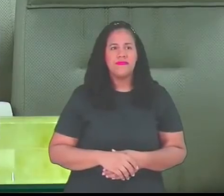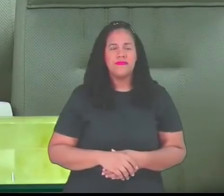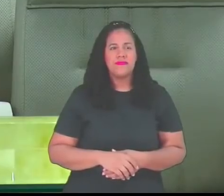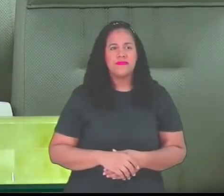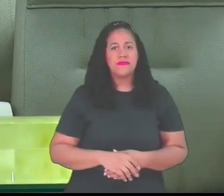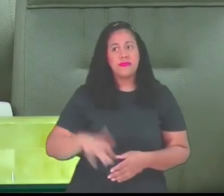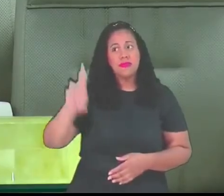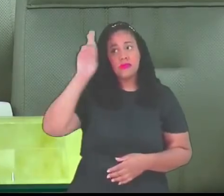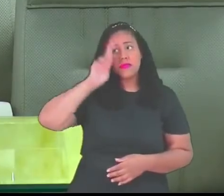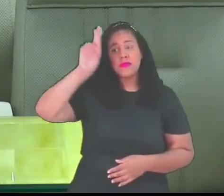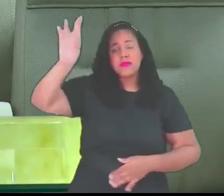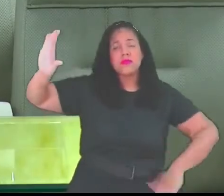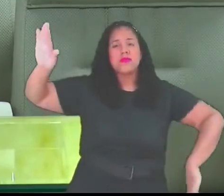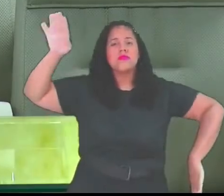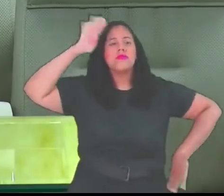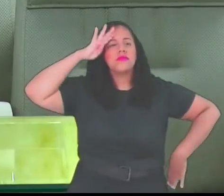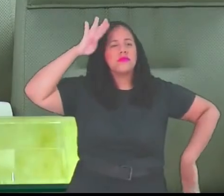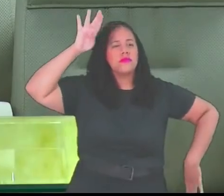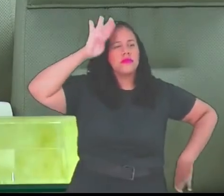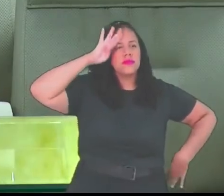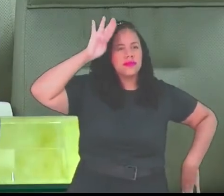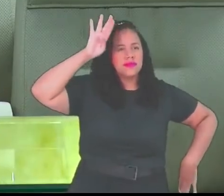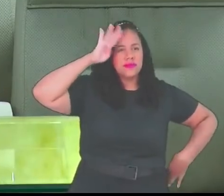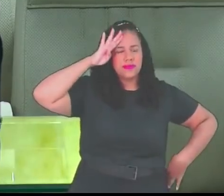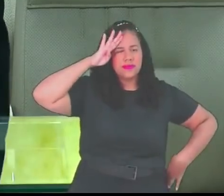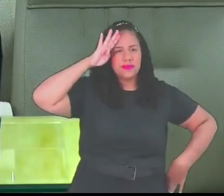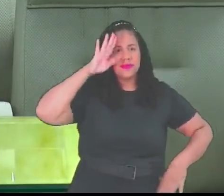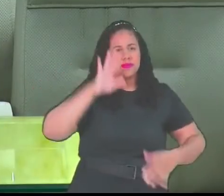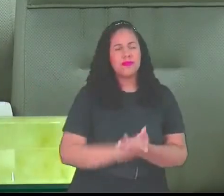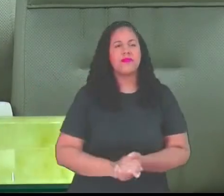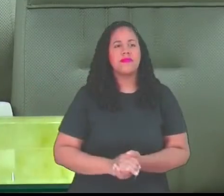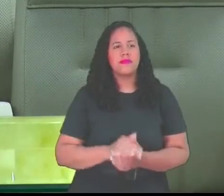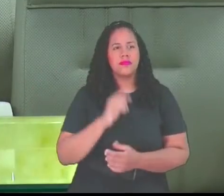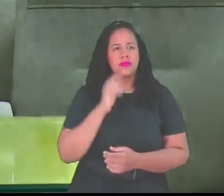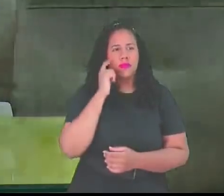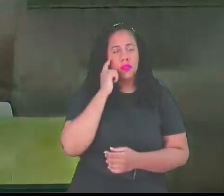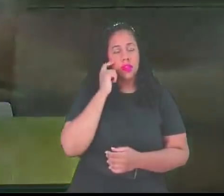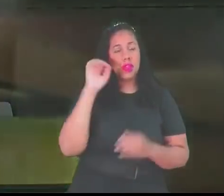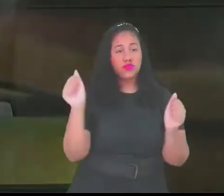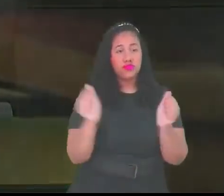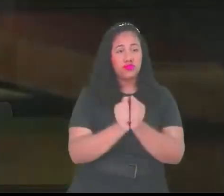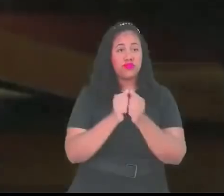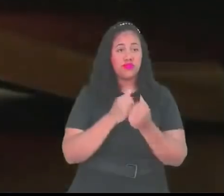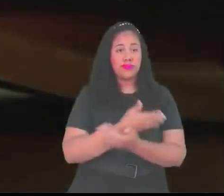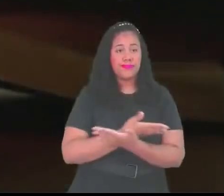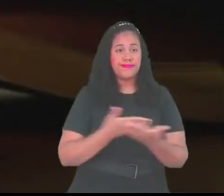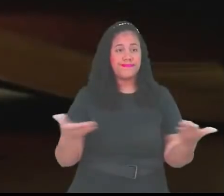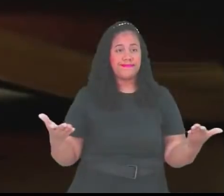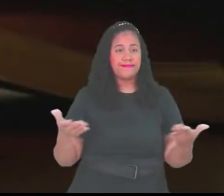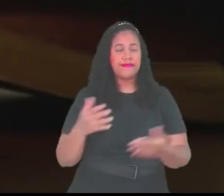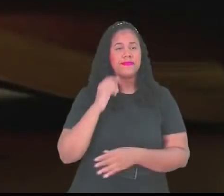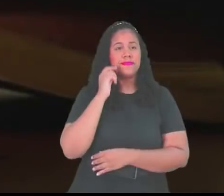O Senhor dos Exércitos está conosco.